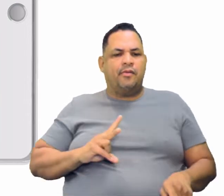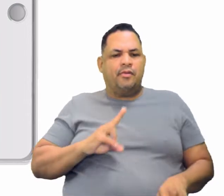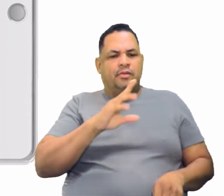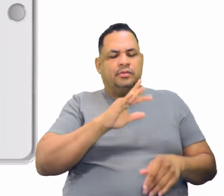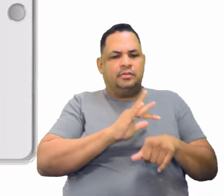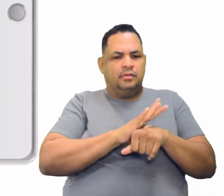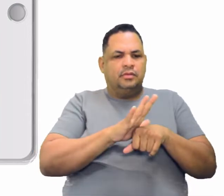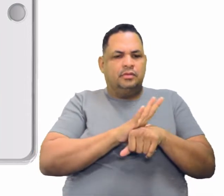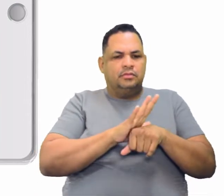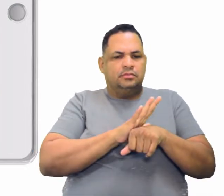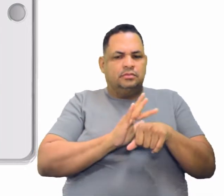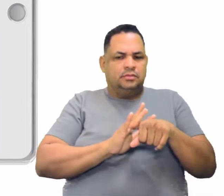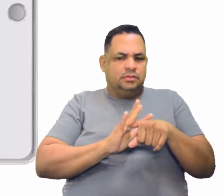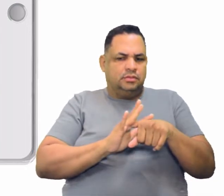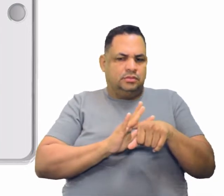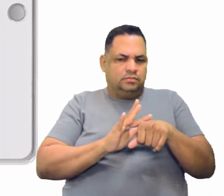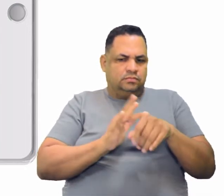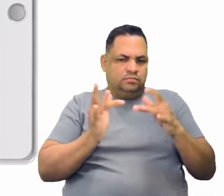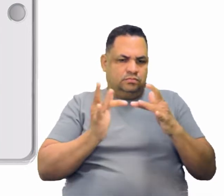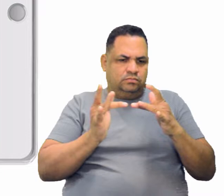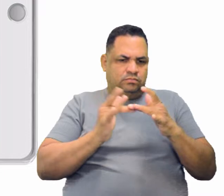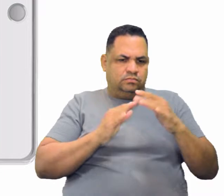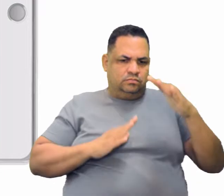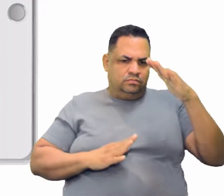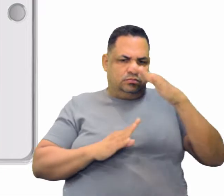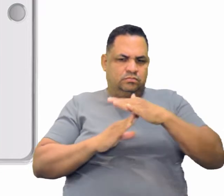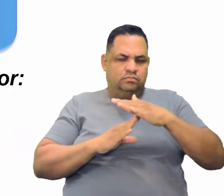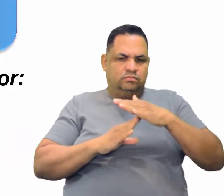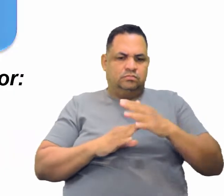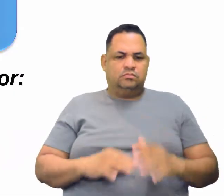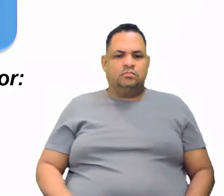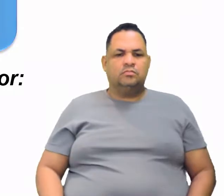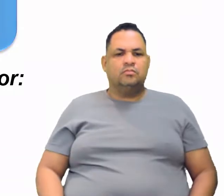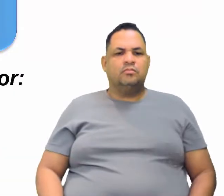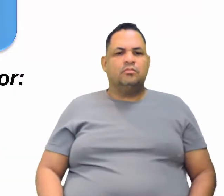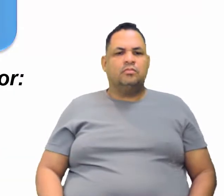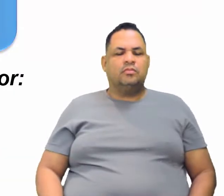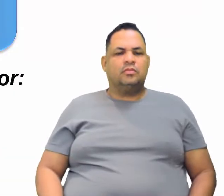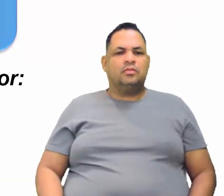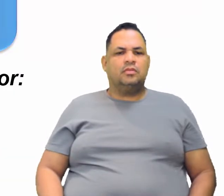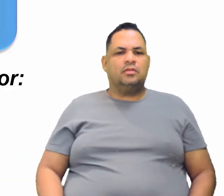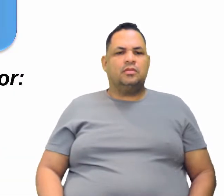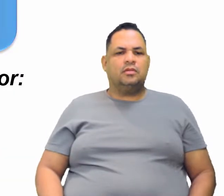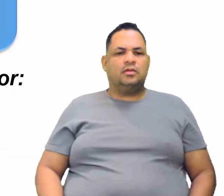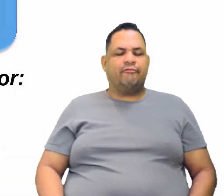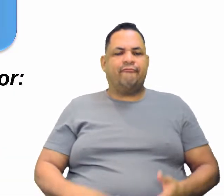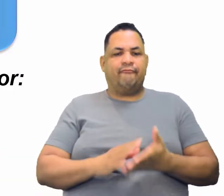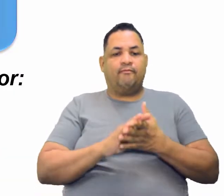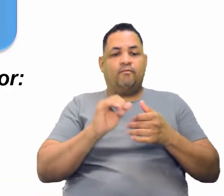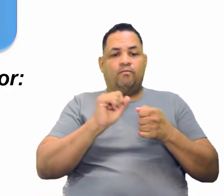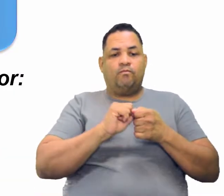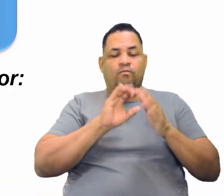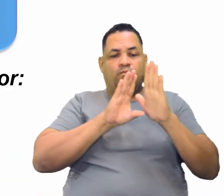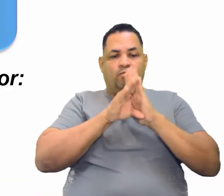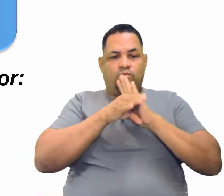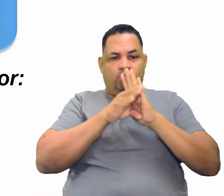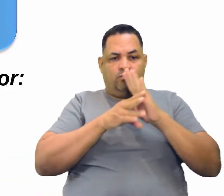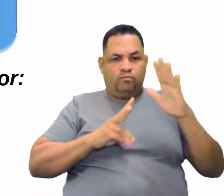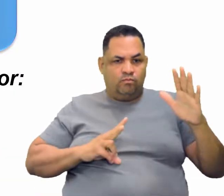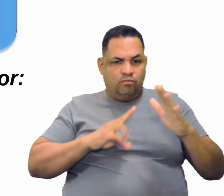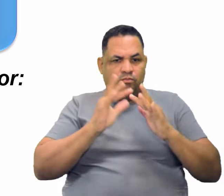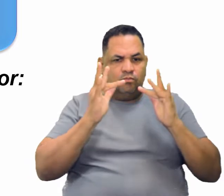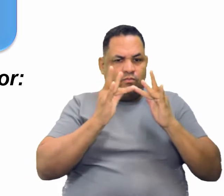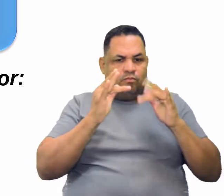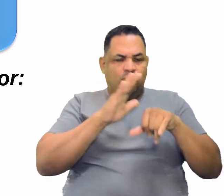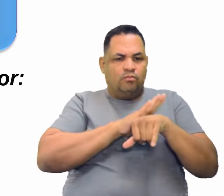atrito estático máximo, tá? Pessoal, então, fazendo a definição da força de atrito, a gente fala que é uma força que